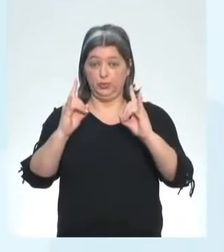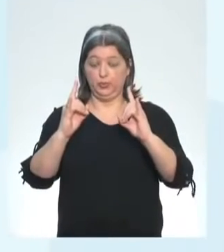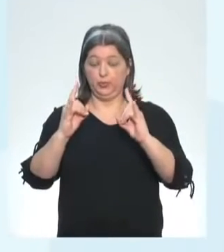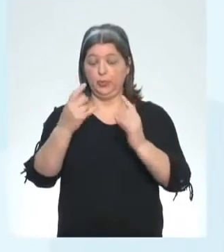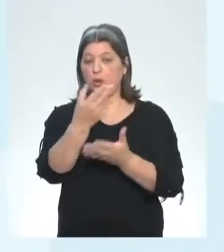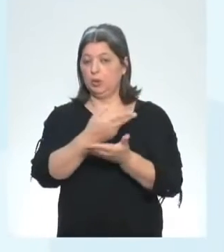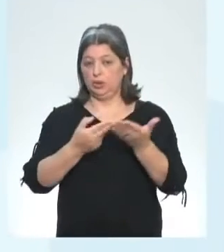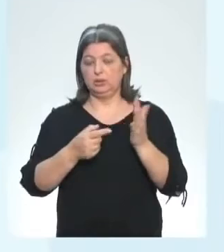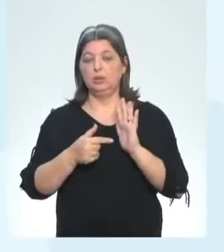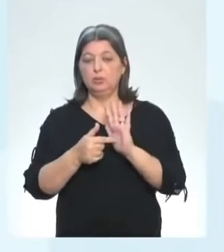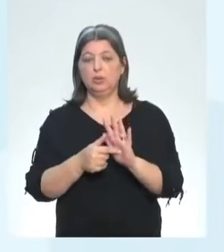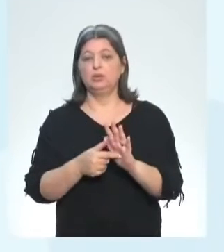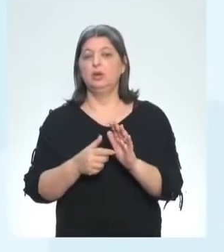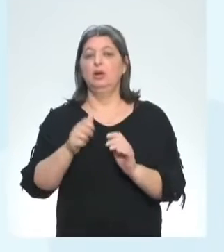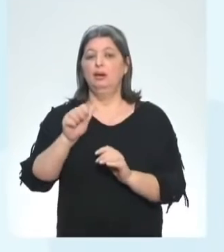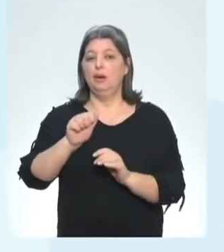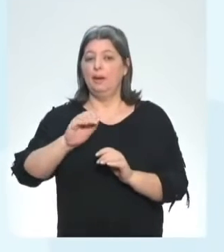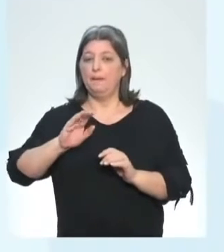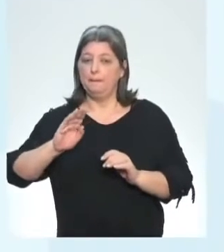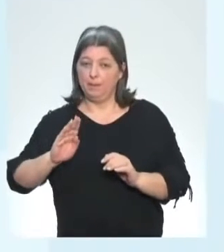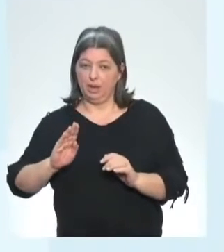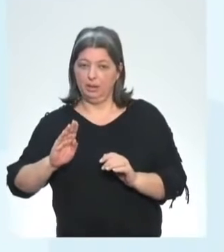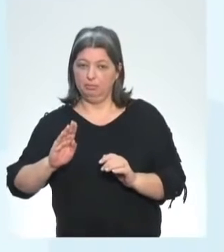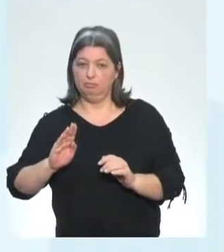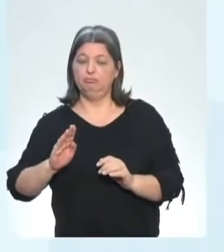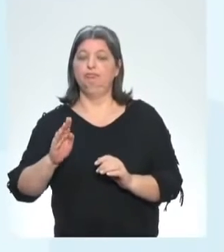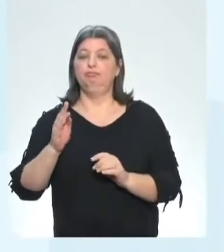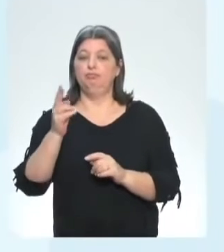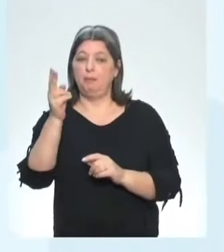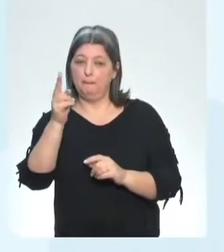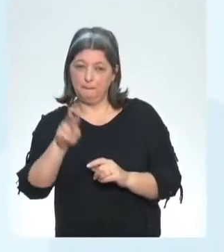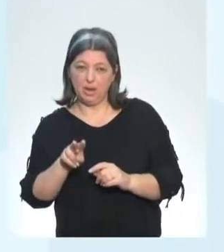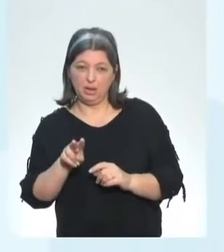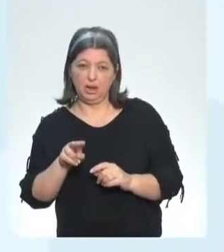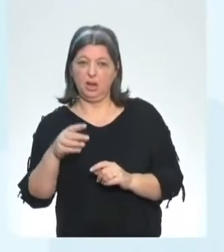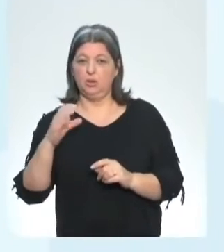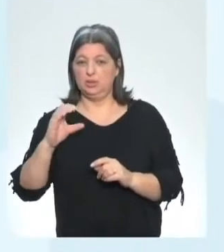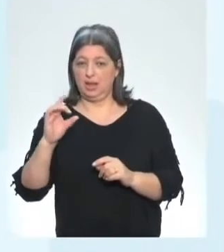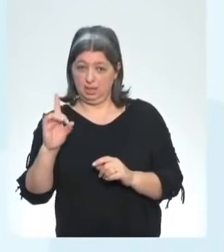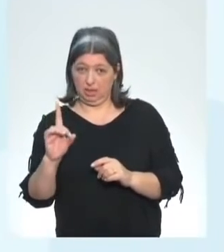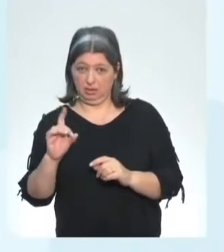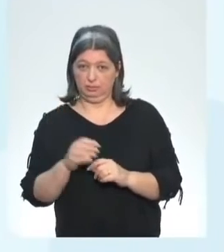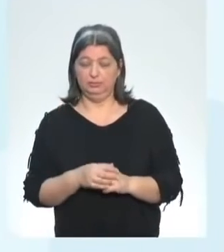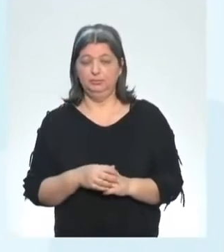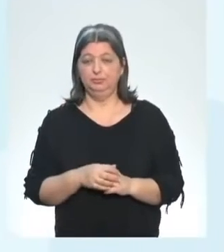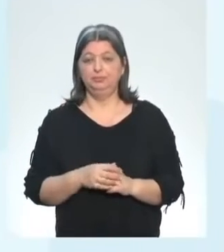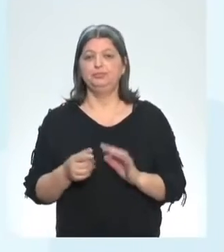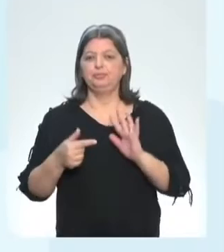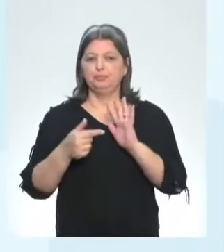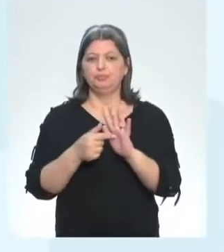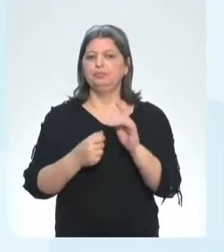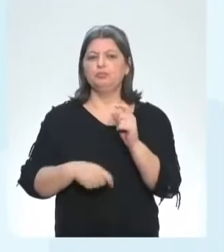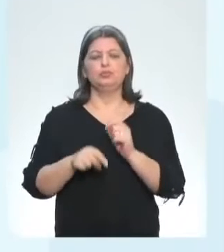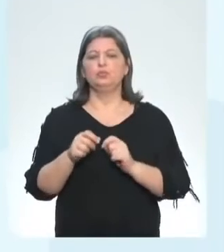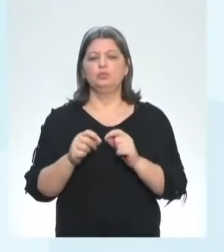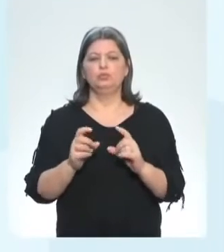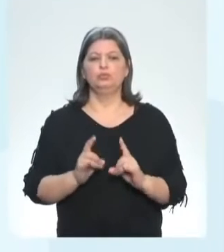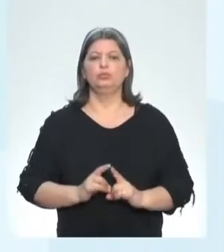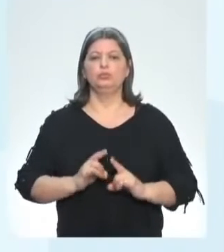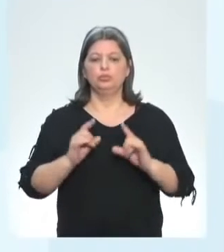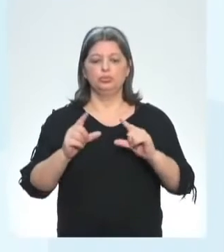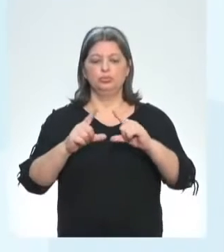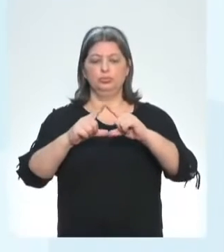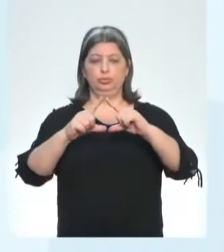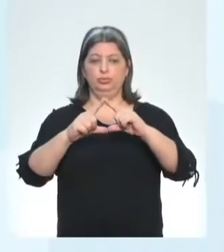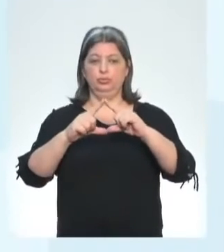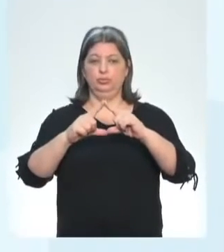abaixo. Sendo AB paralelo a CD, e as medidas dadas na figura determinem a medida de AB. Note, gente,